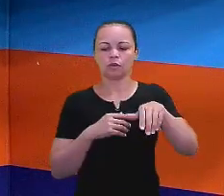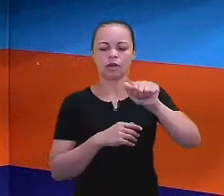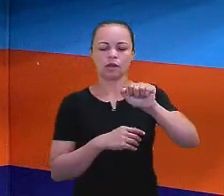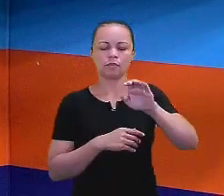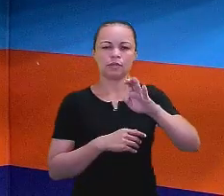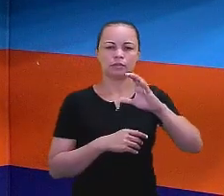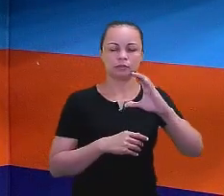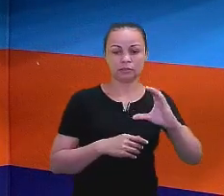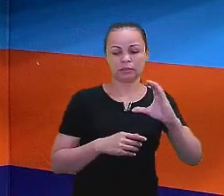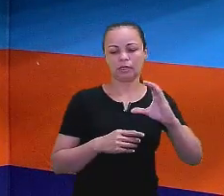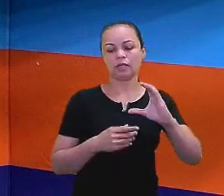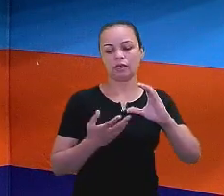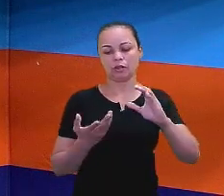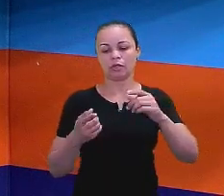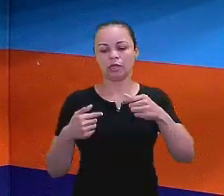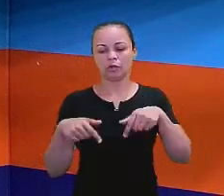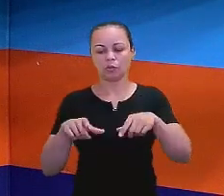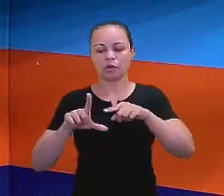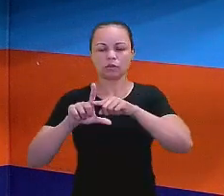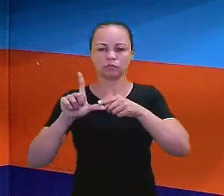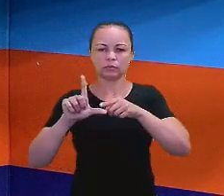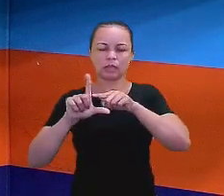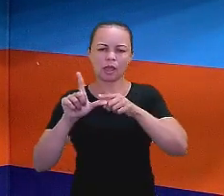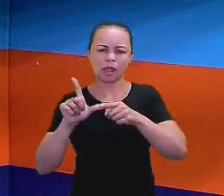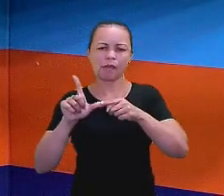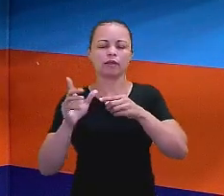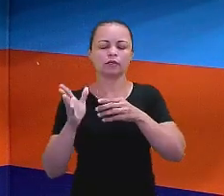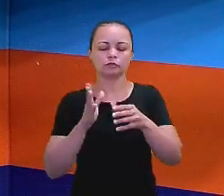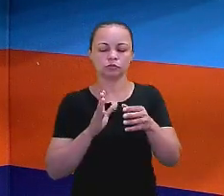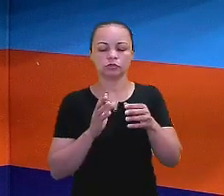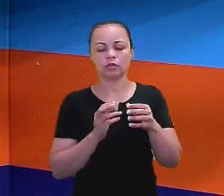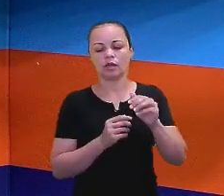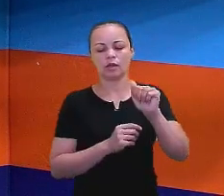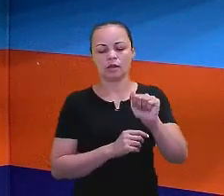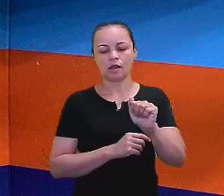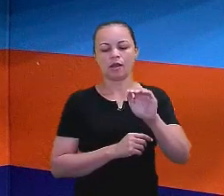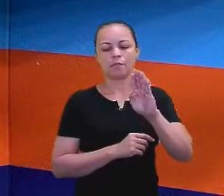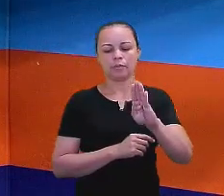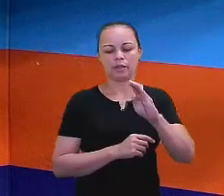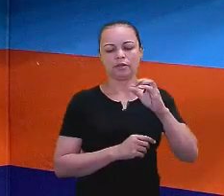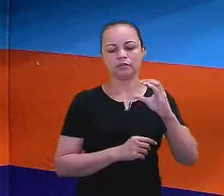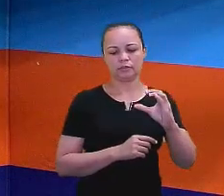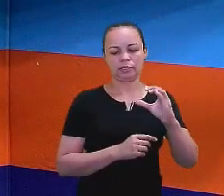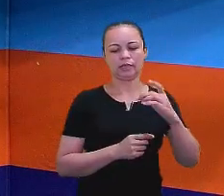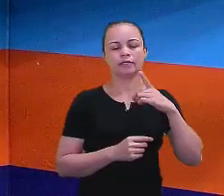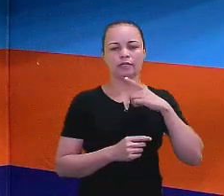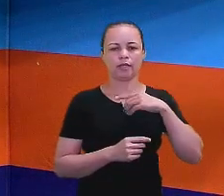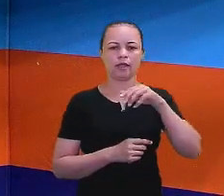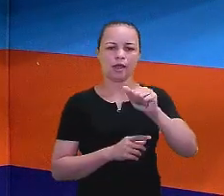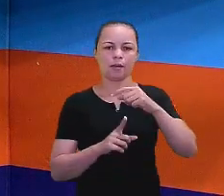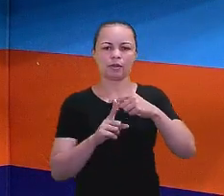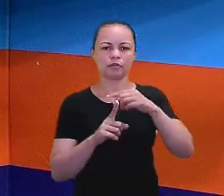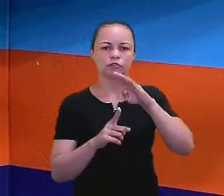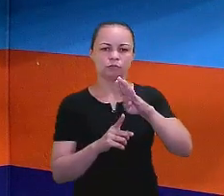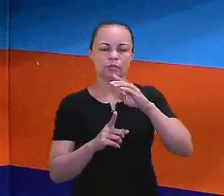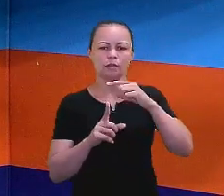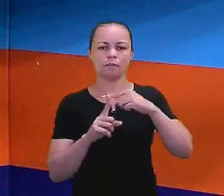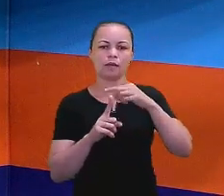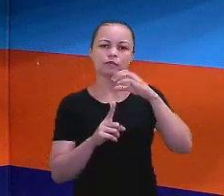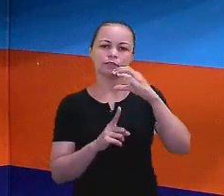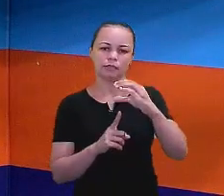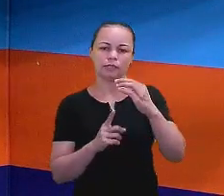ângulos internos A, B e C possui a seguinte propriedade: A mais B mais C igual a 180 graus.